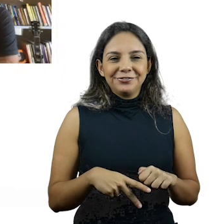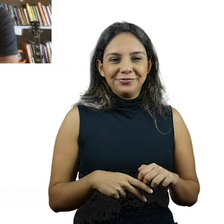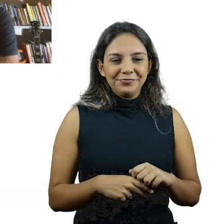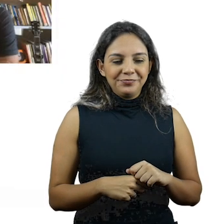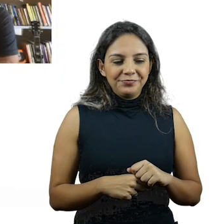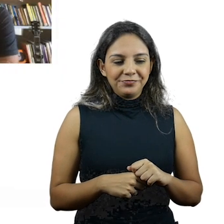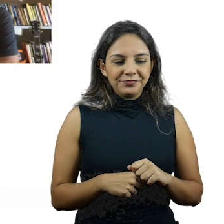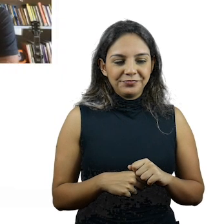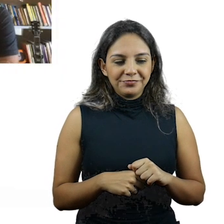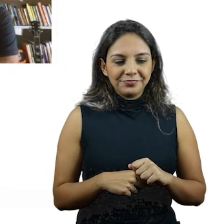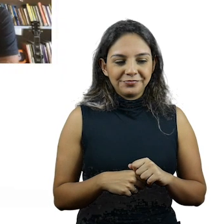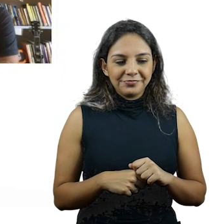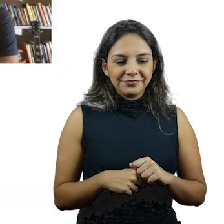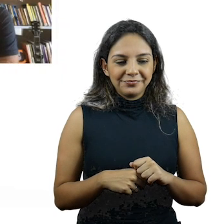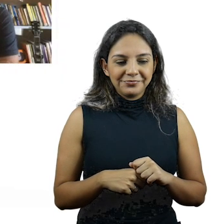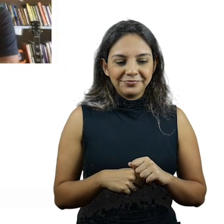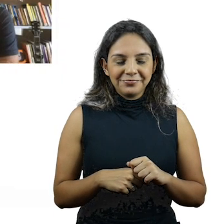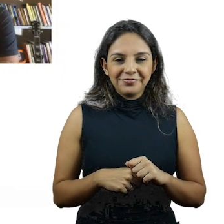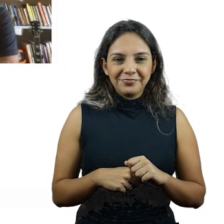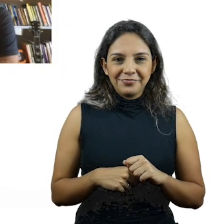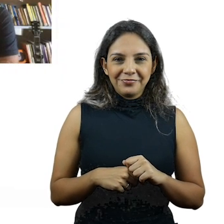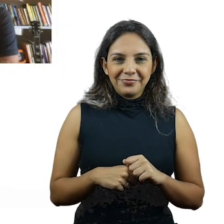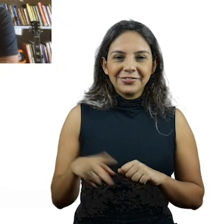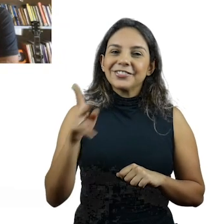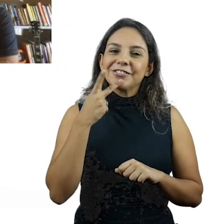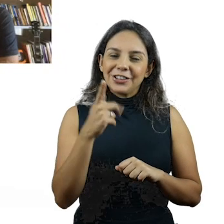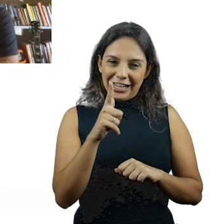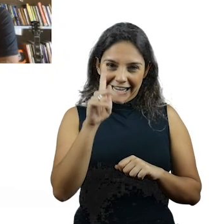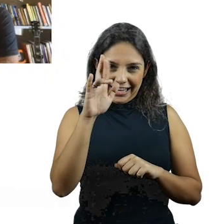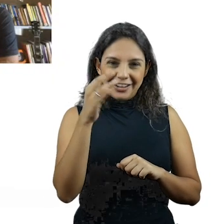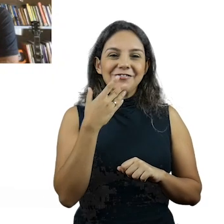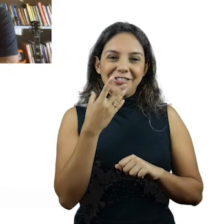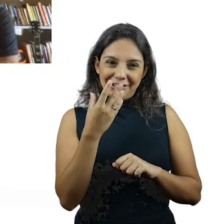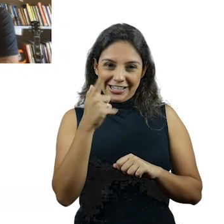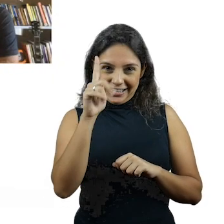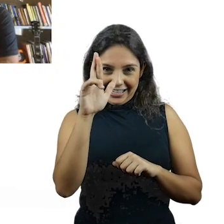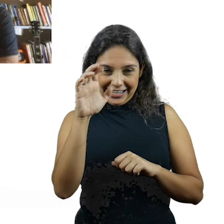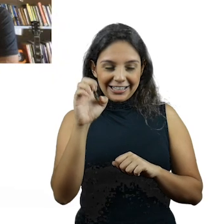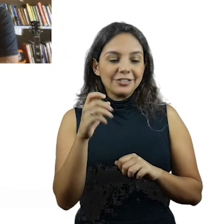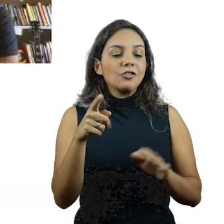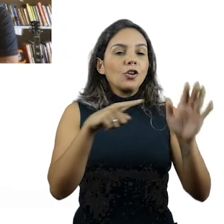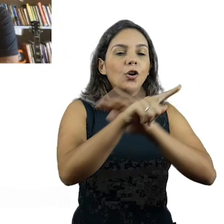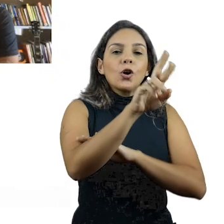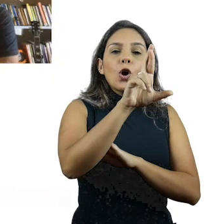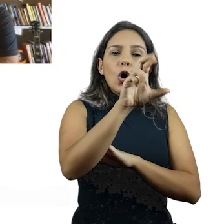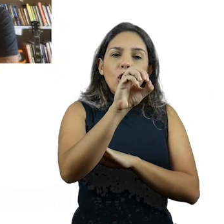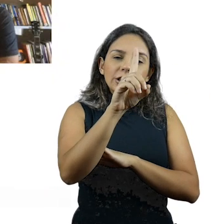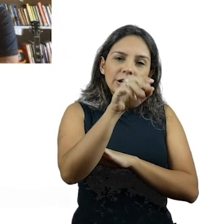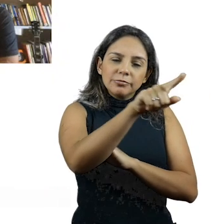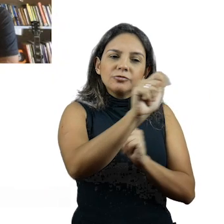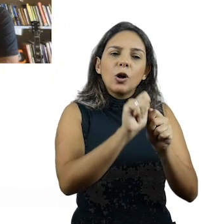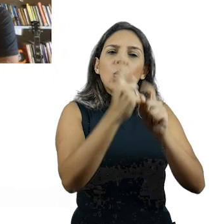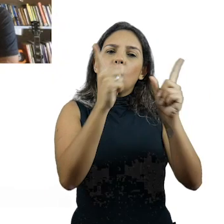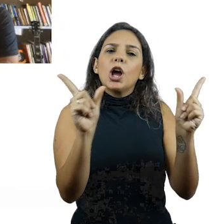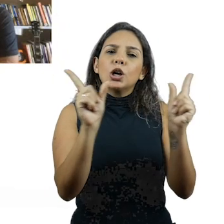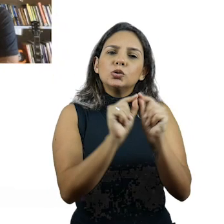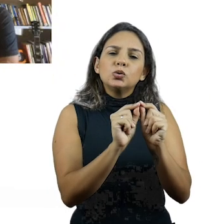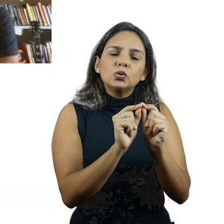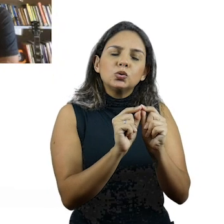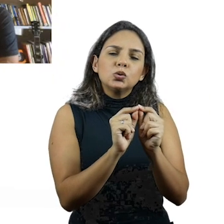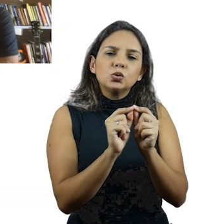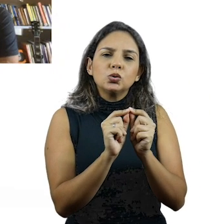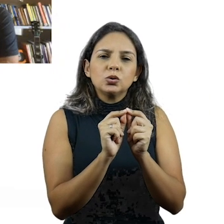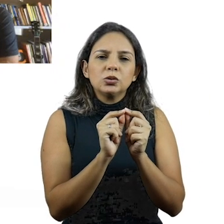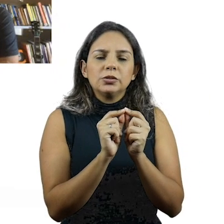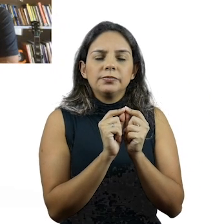Rodrigo. O Grace. O Grace também. Super Grace. Rodrigo, faz aí um resuminho, por favor,